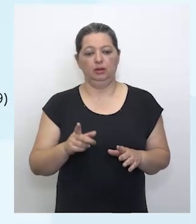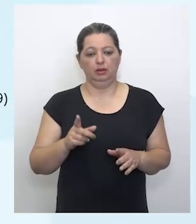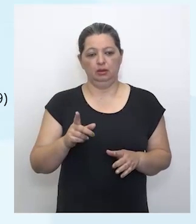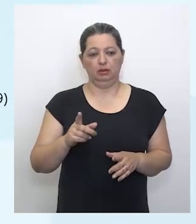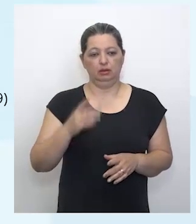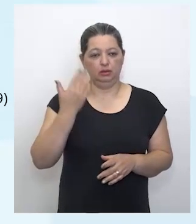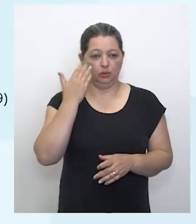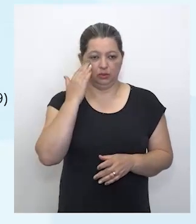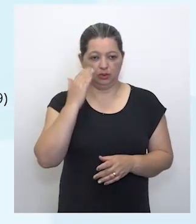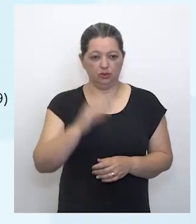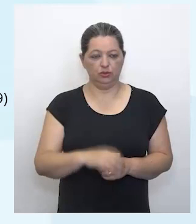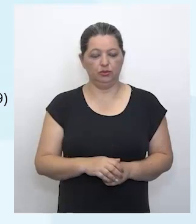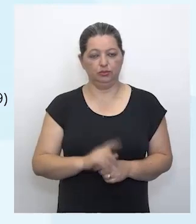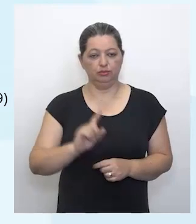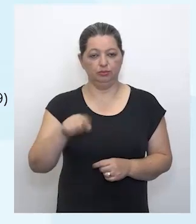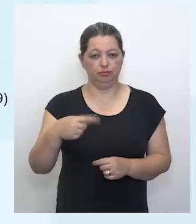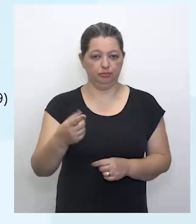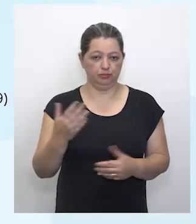por favor.